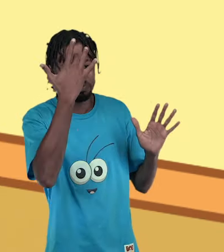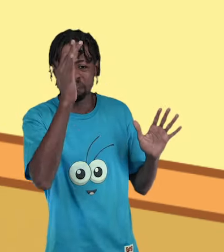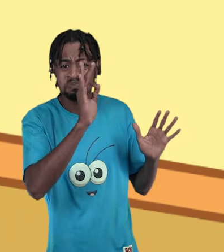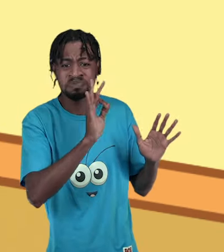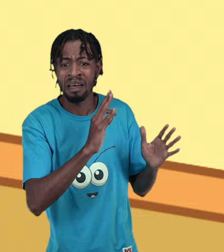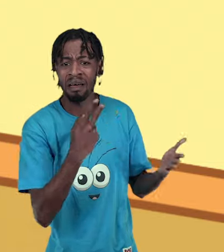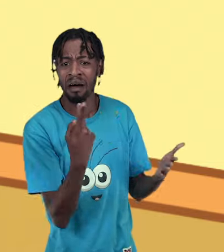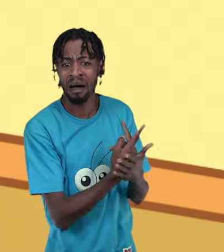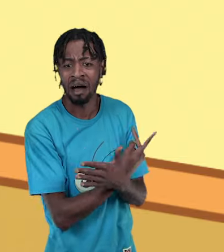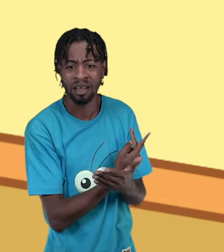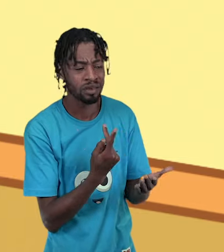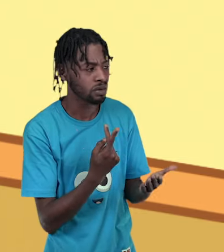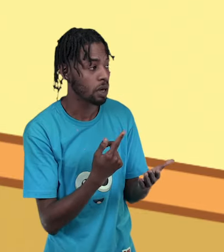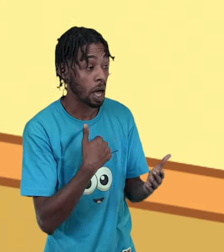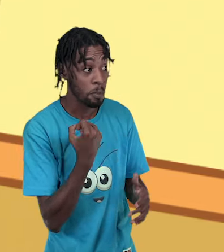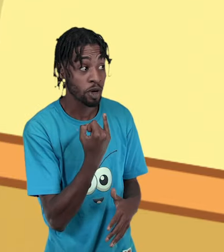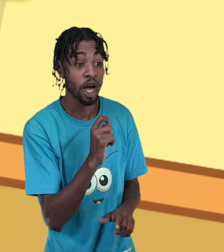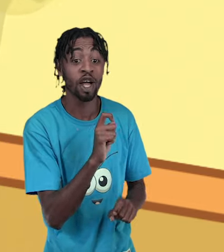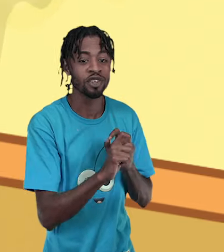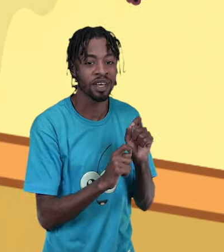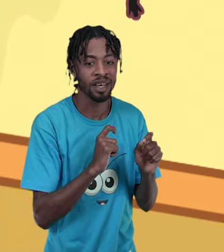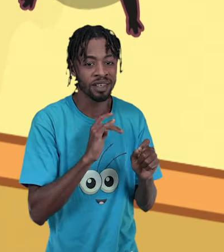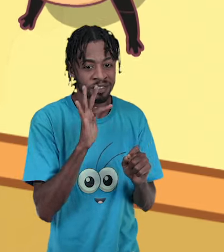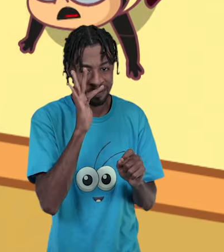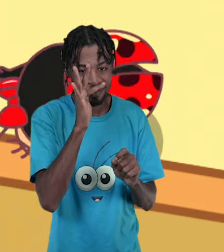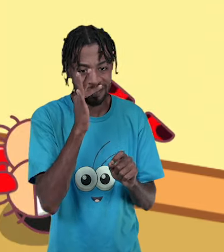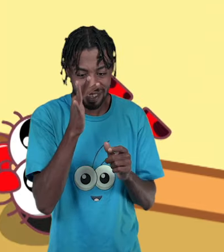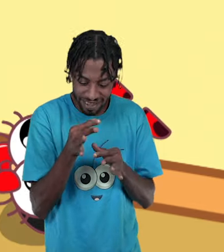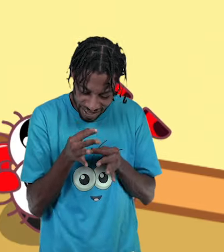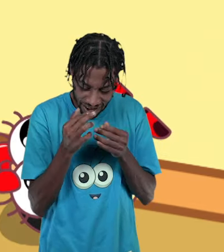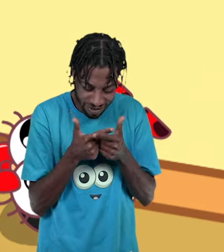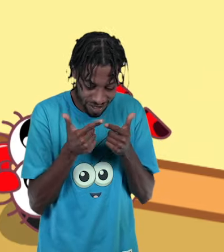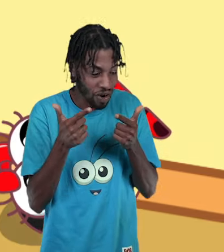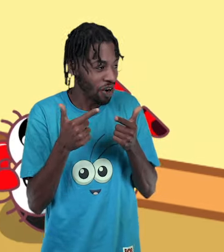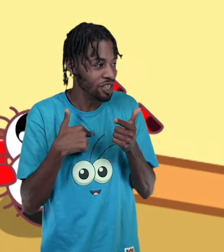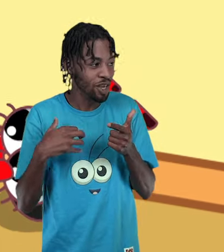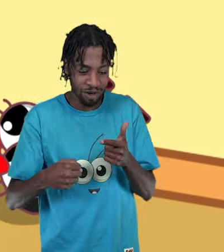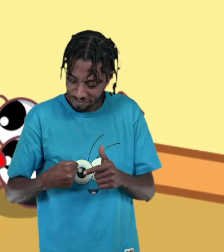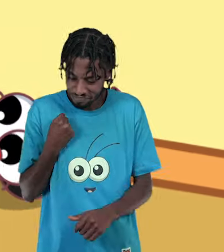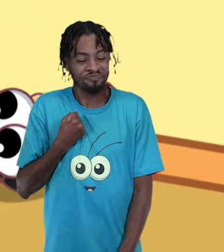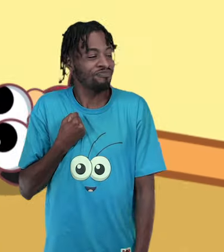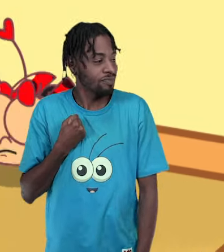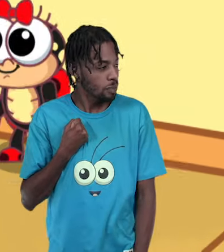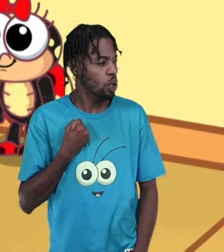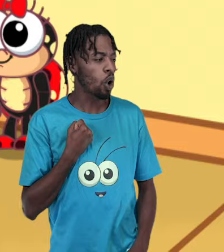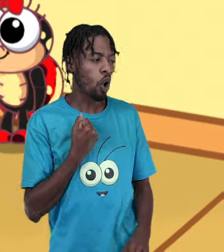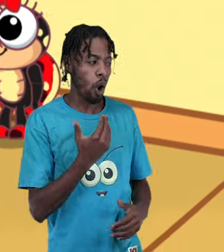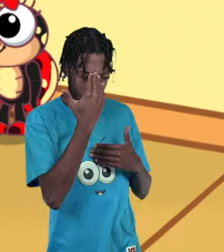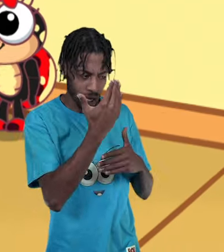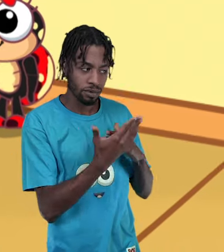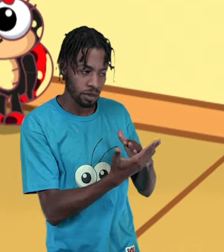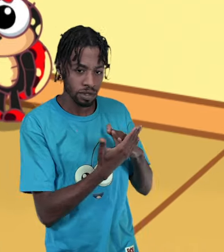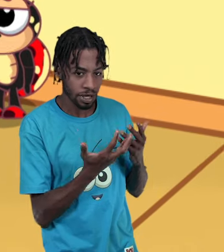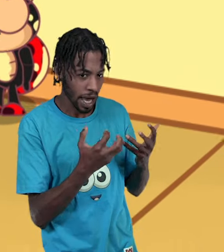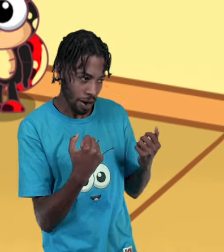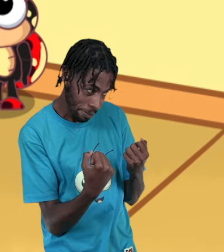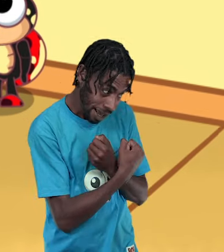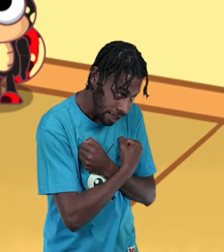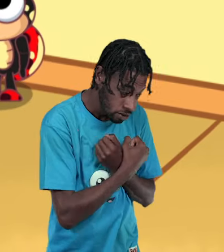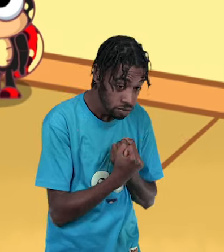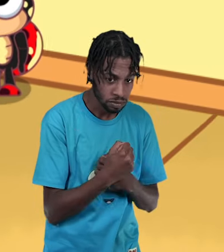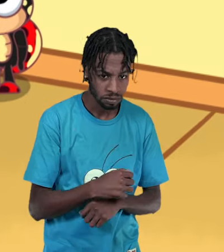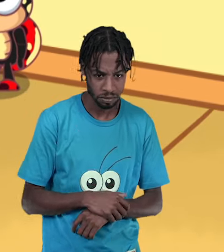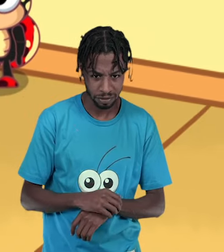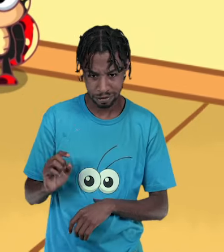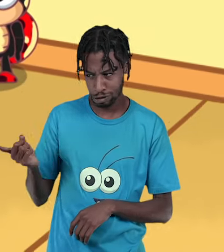você disse! Mas o importante é que eu não soltei os trevinhos! Olhe! E muito obrigado por vir nos ajudar, Eva! Quer